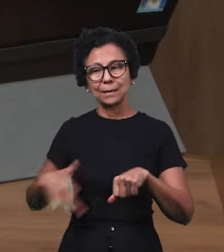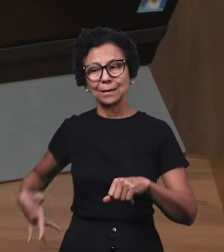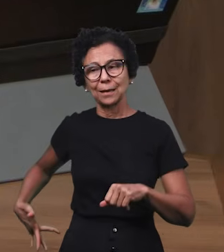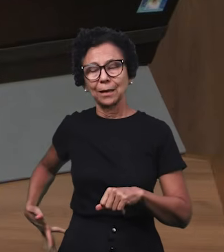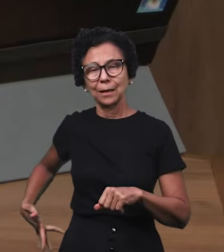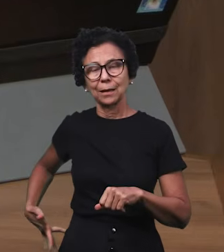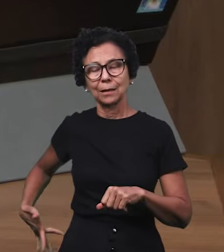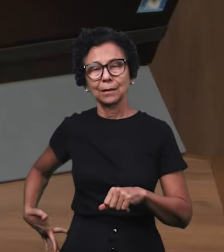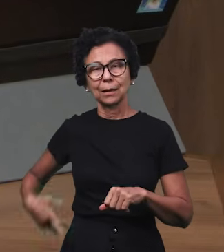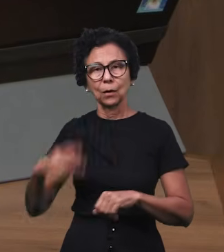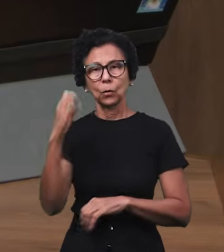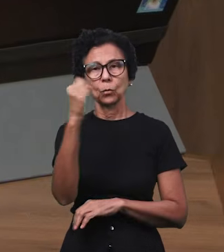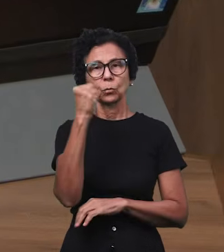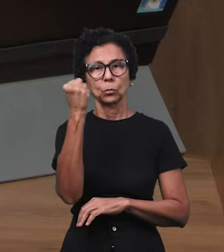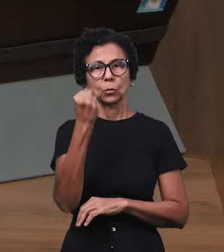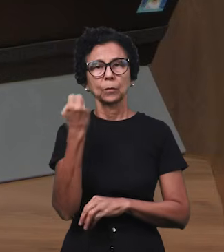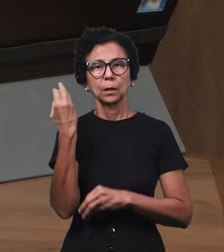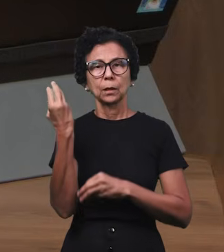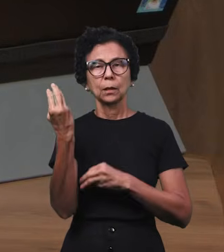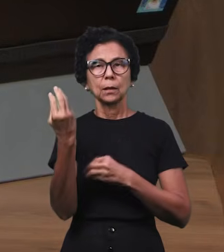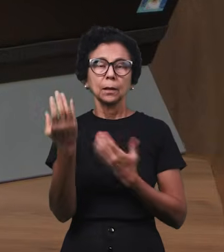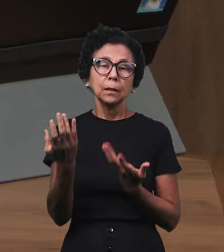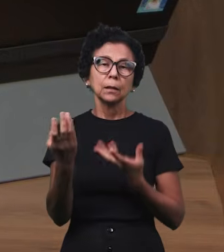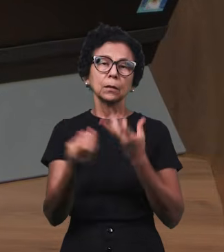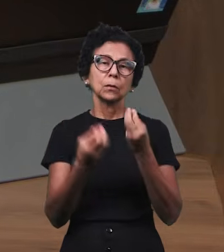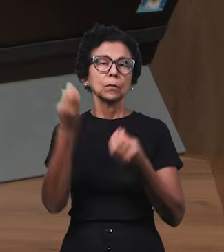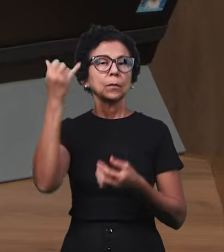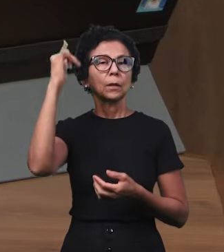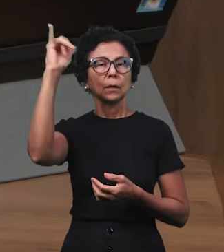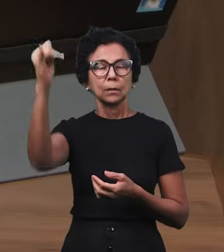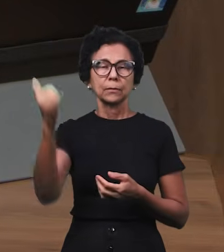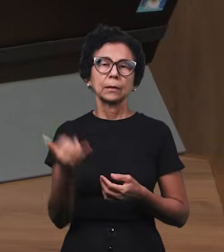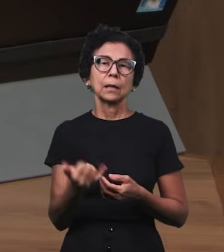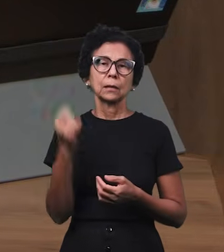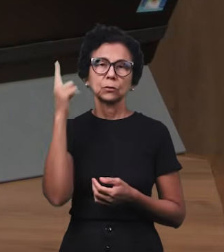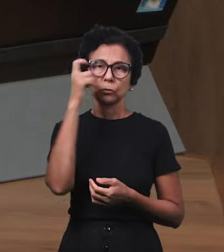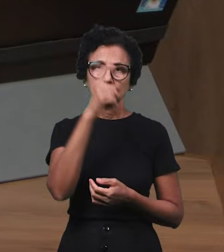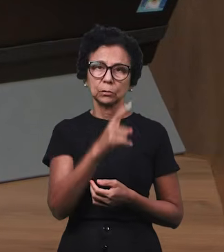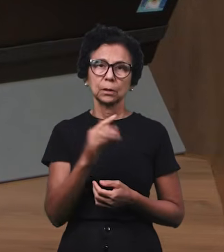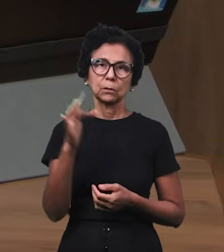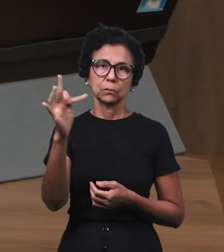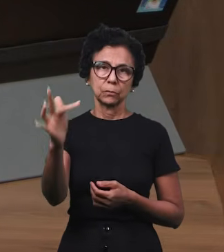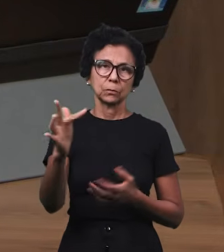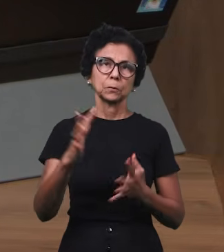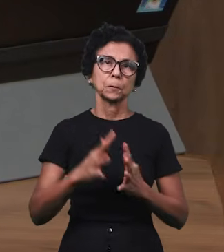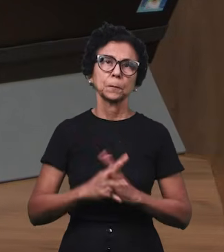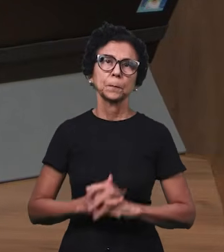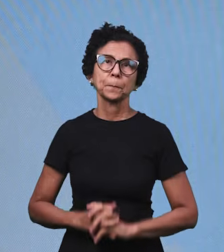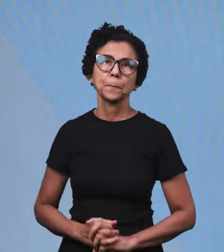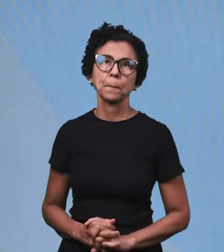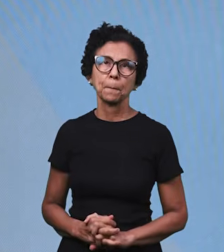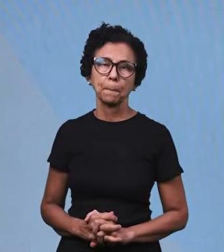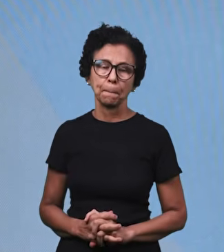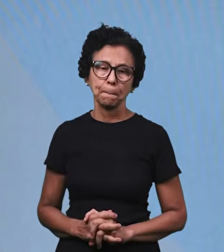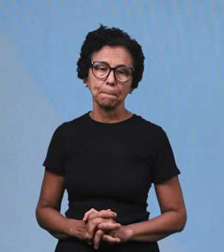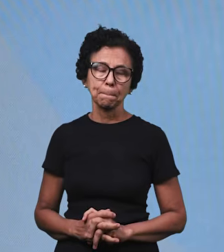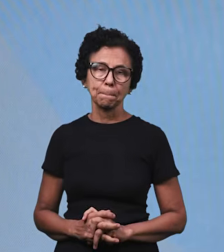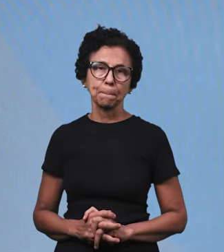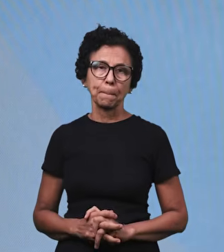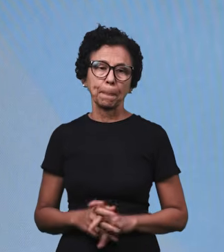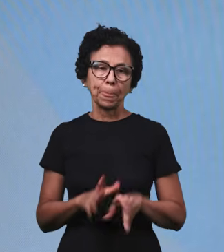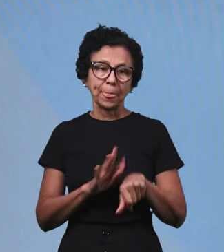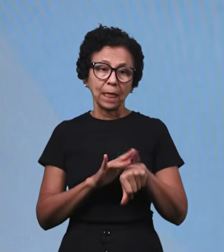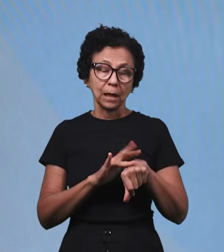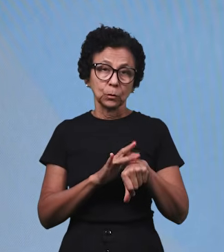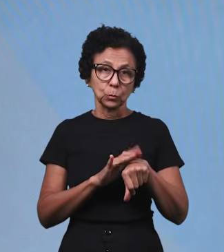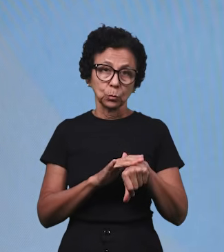forma como ele pode se prevenir hoje para evitar as complicações de amanhã. Claro. A doença